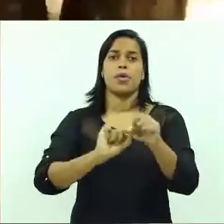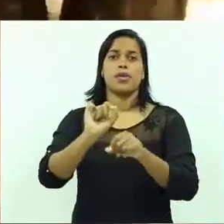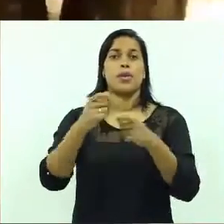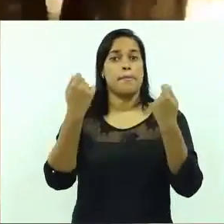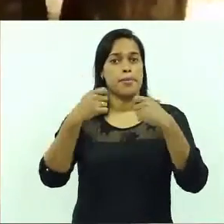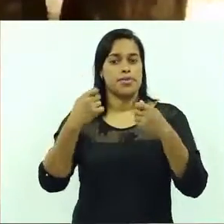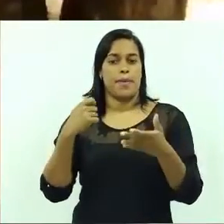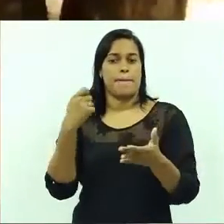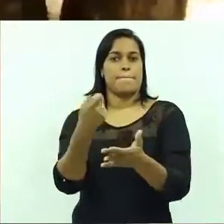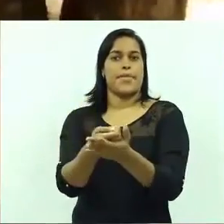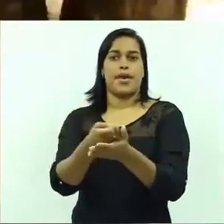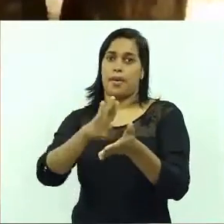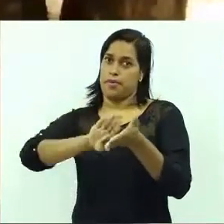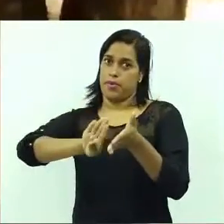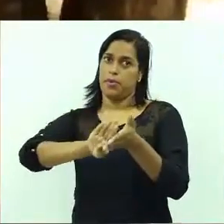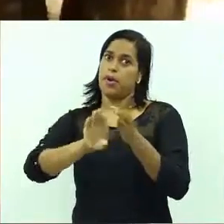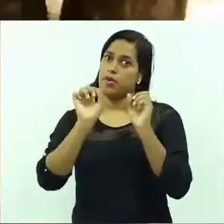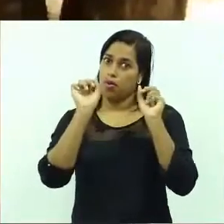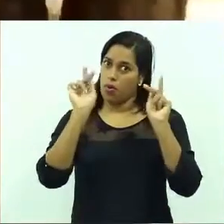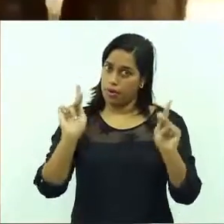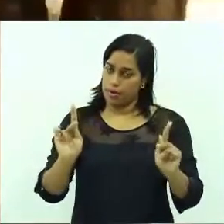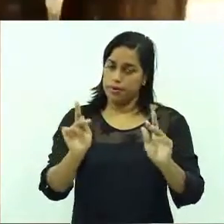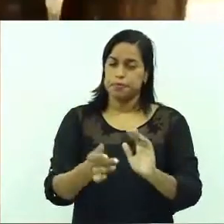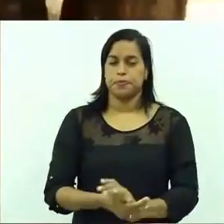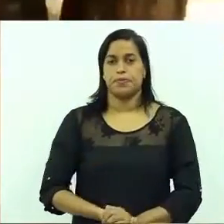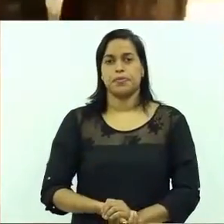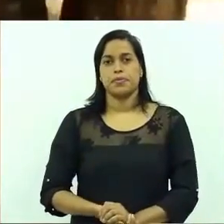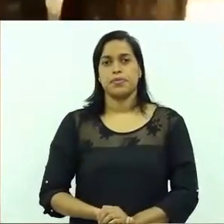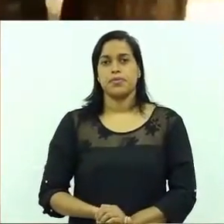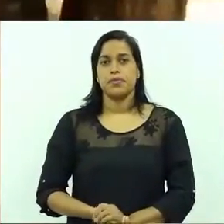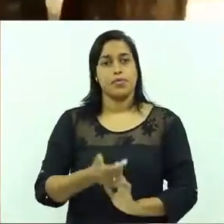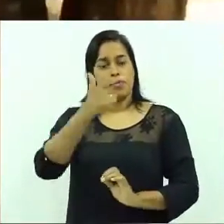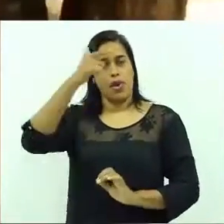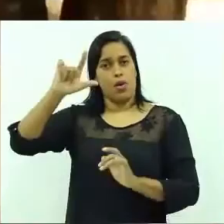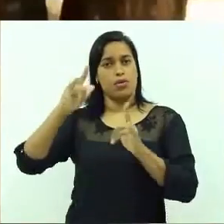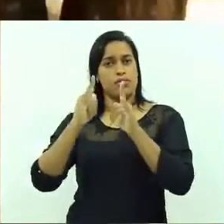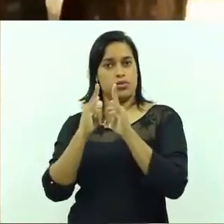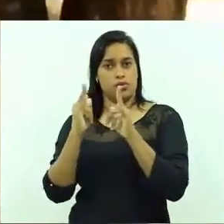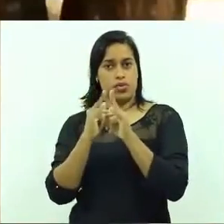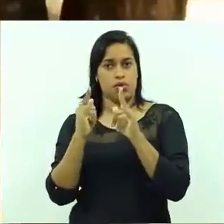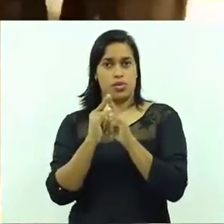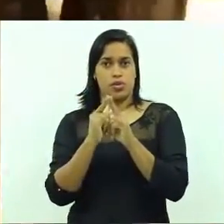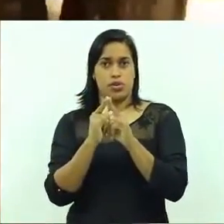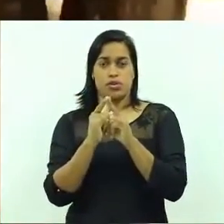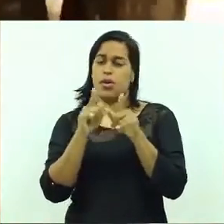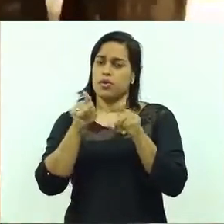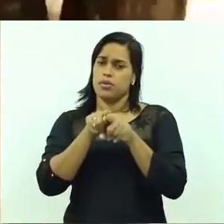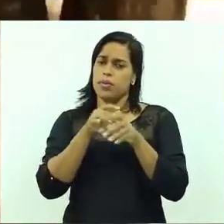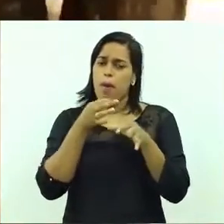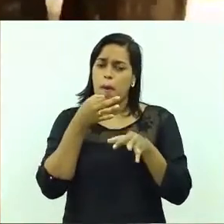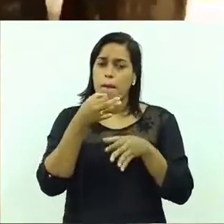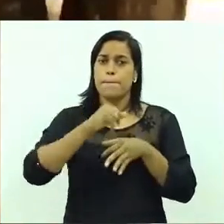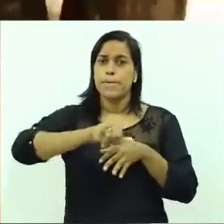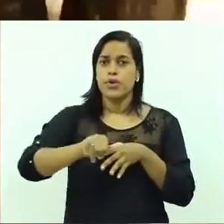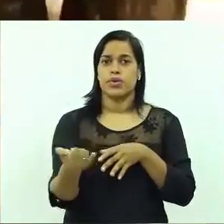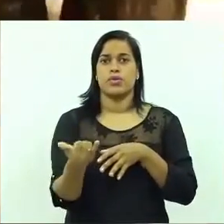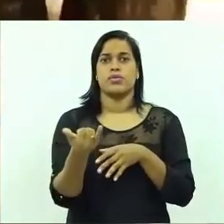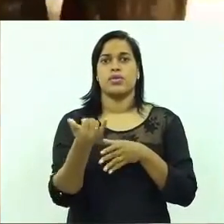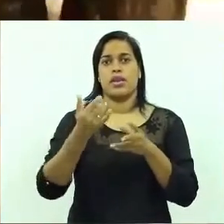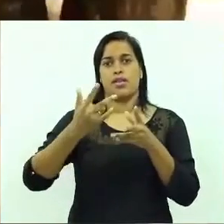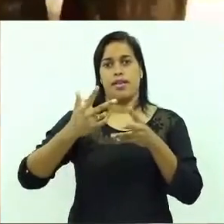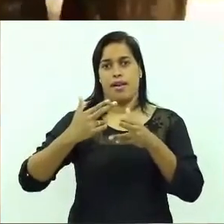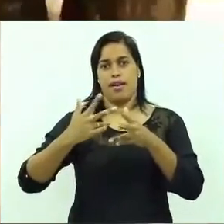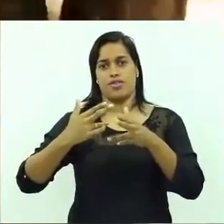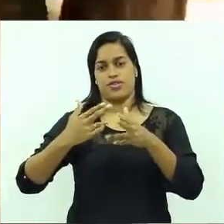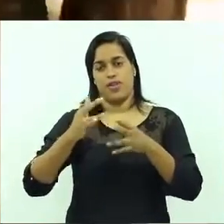ser pago para o banco, ok? Além disso, outra instituição que tem grandes oportunidades é a Caixa